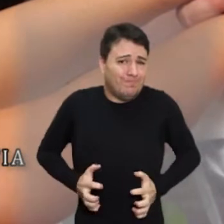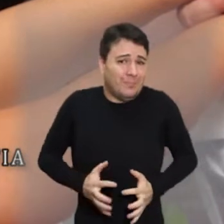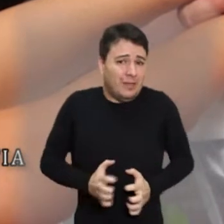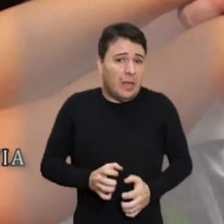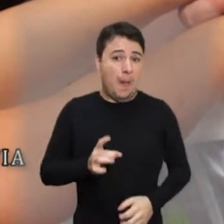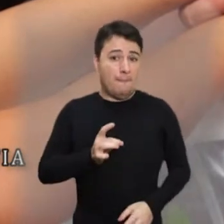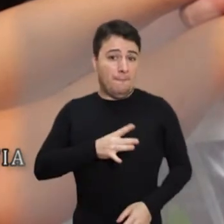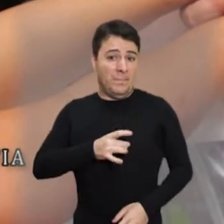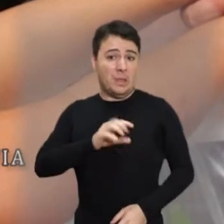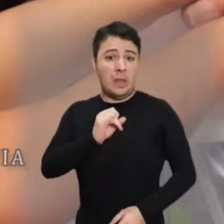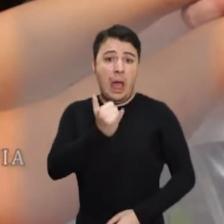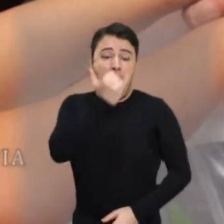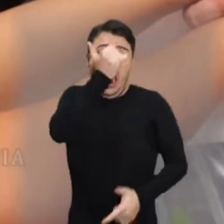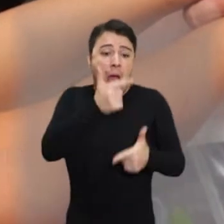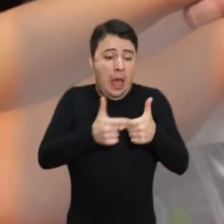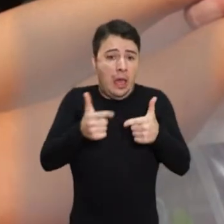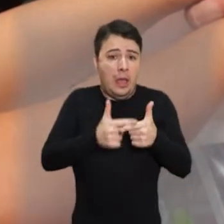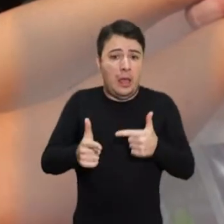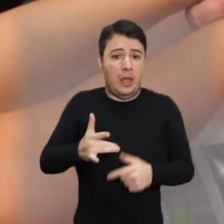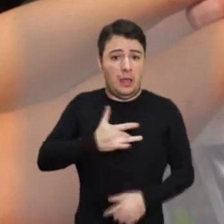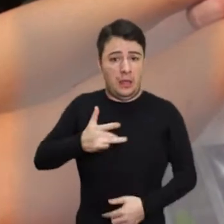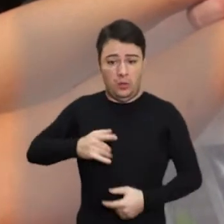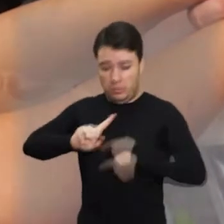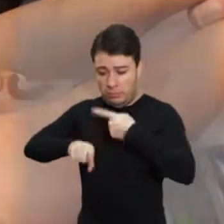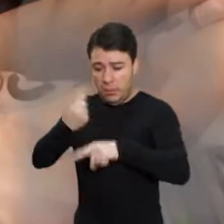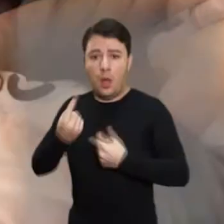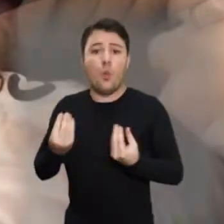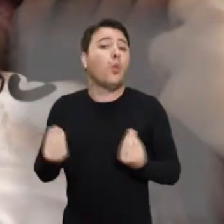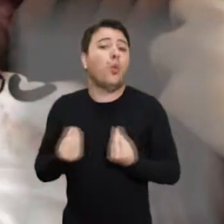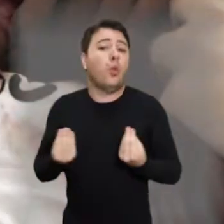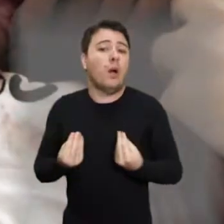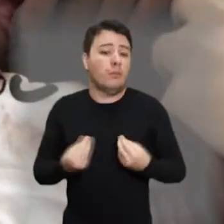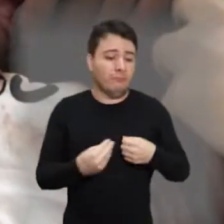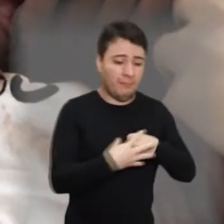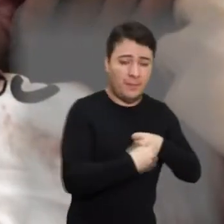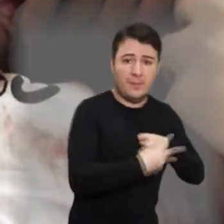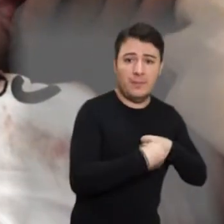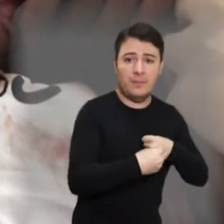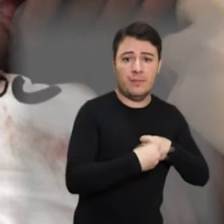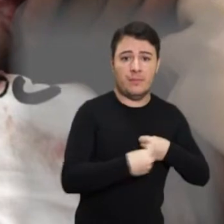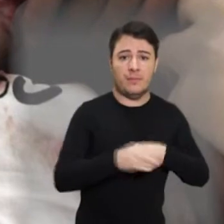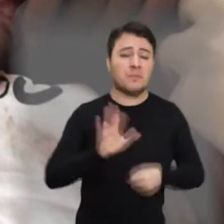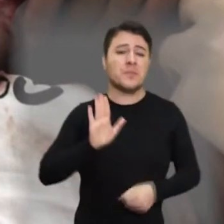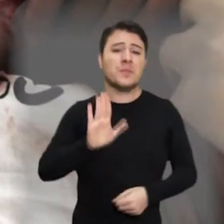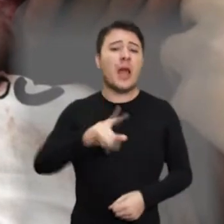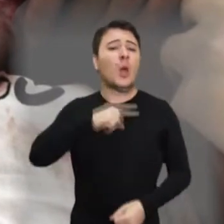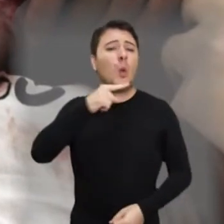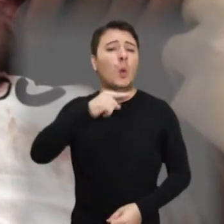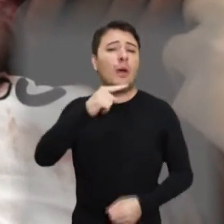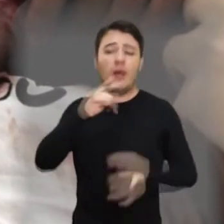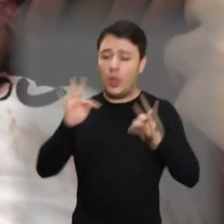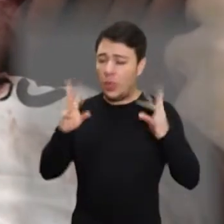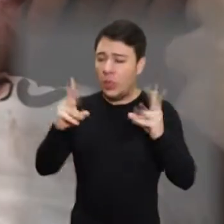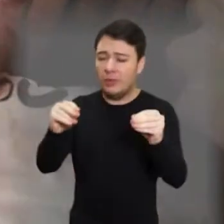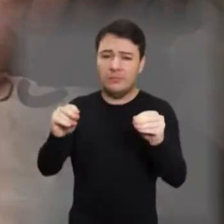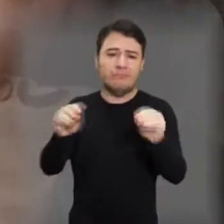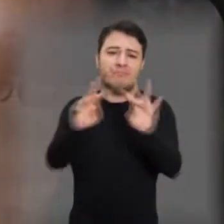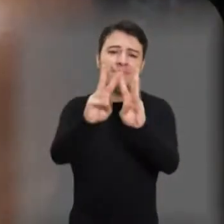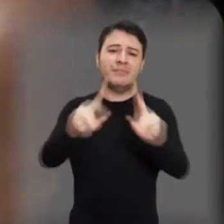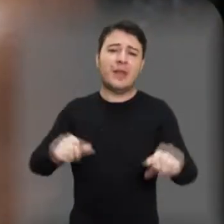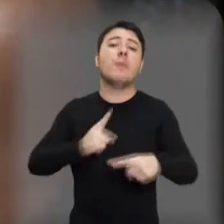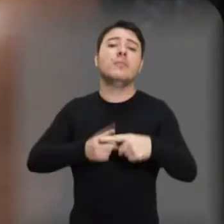de encarar as contrações, o medo de complicações, a dúvida de como será a recuperação e a